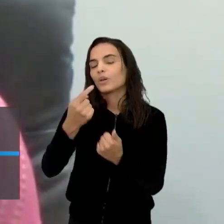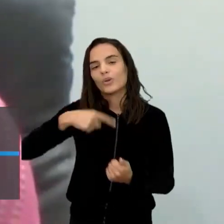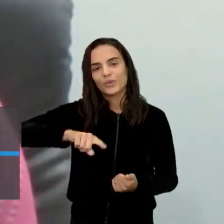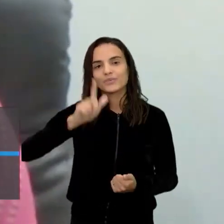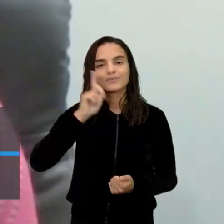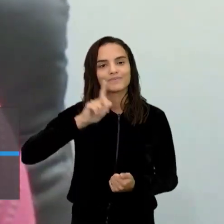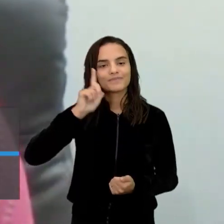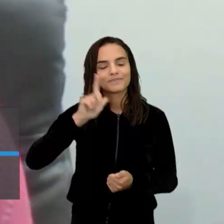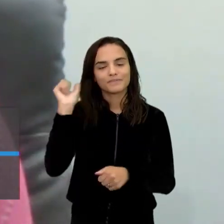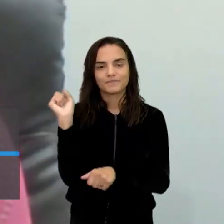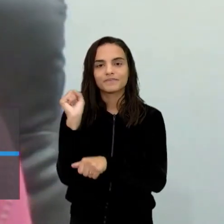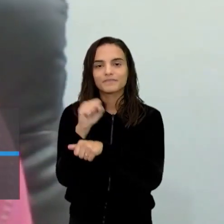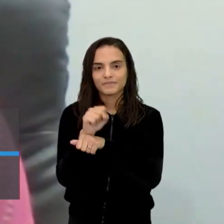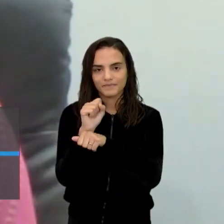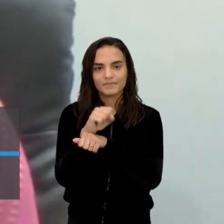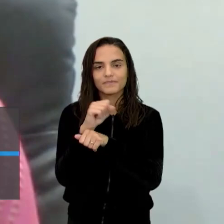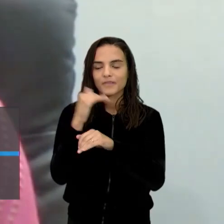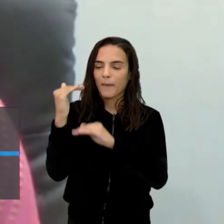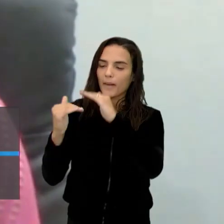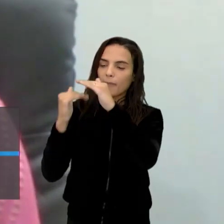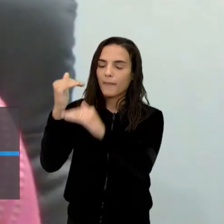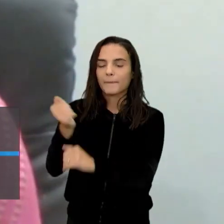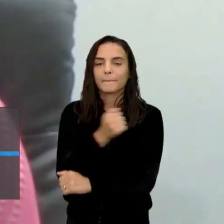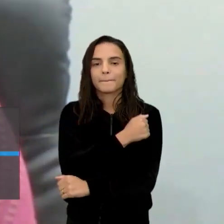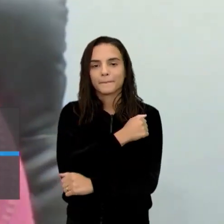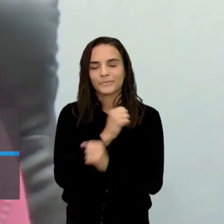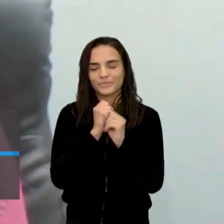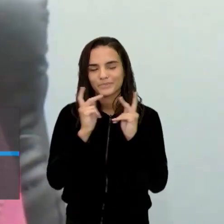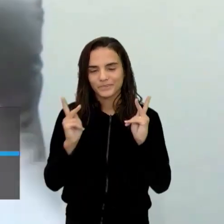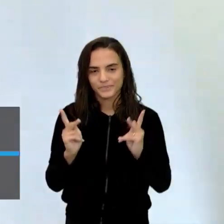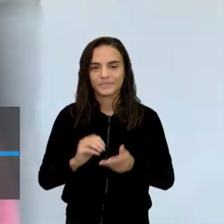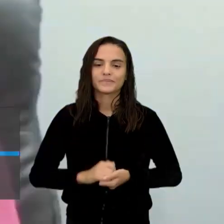sim, avançar com os nossos alunos, tá bom?